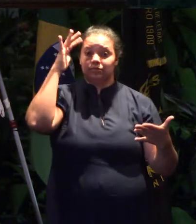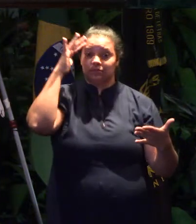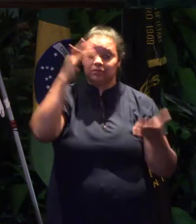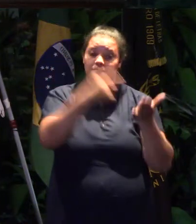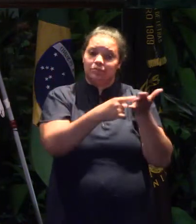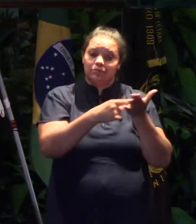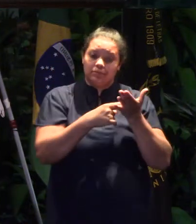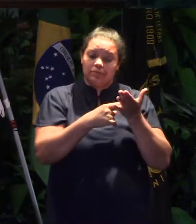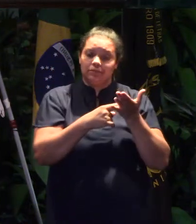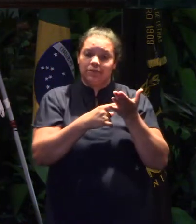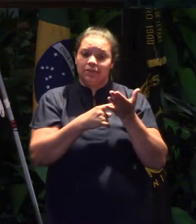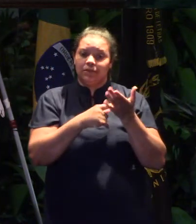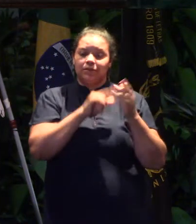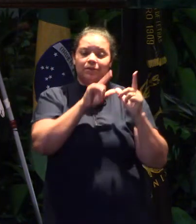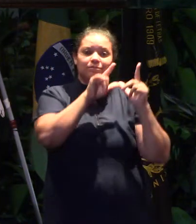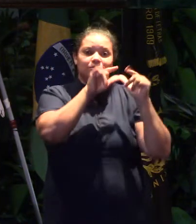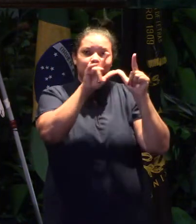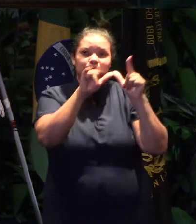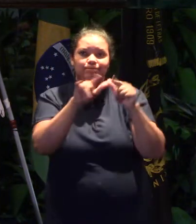viajar comigo nas histórias